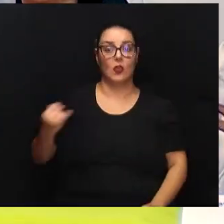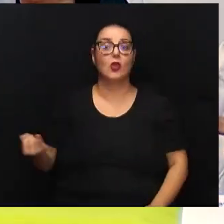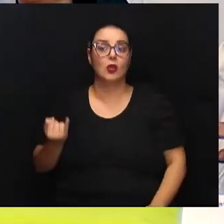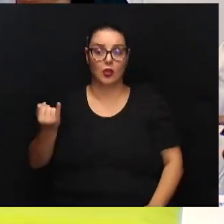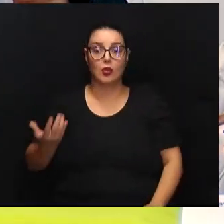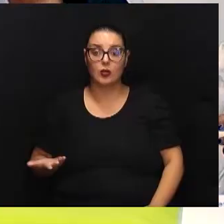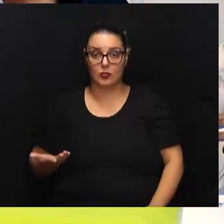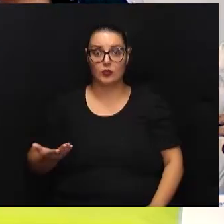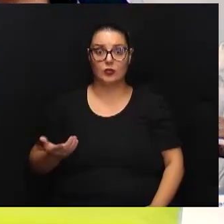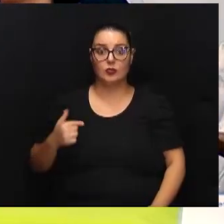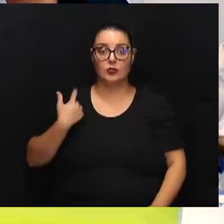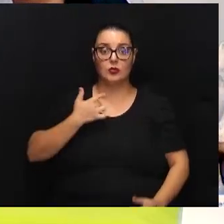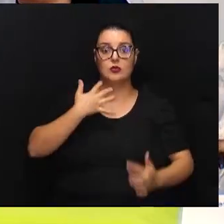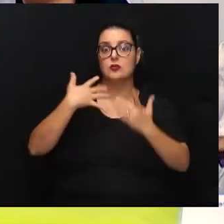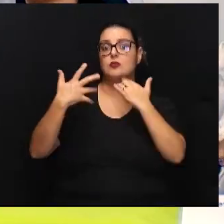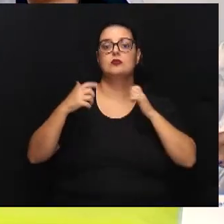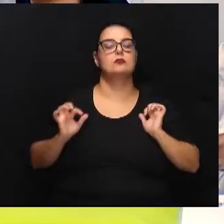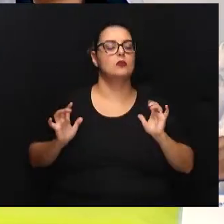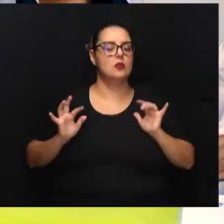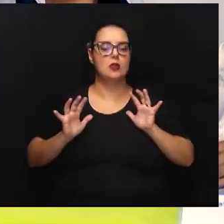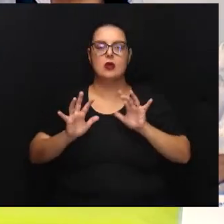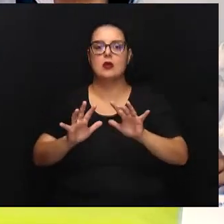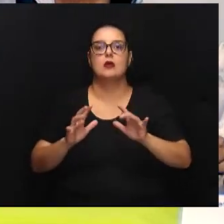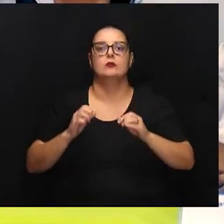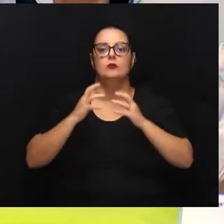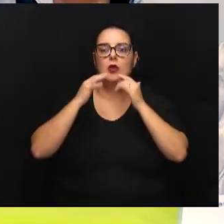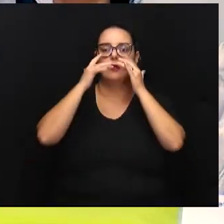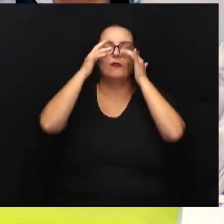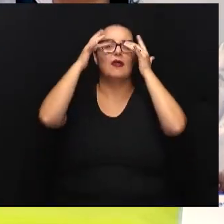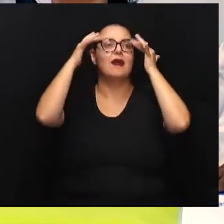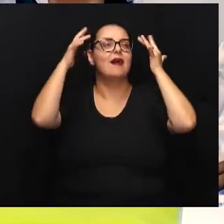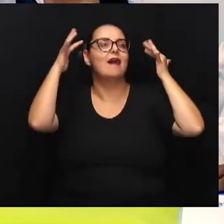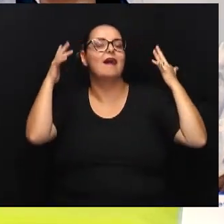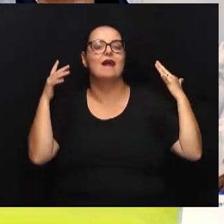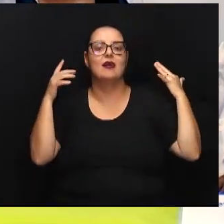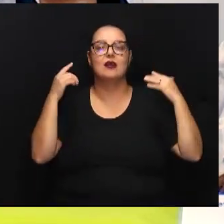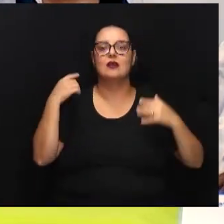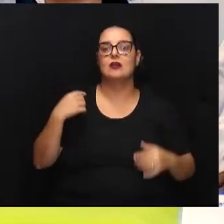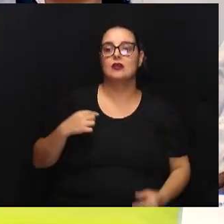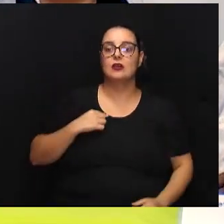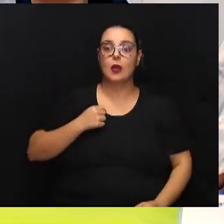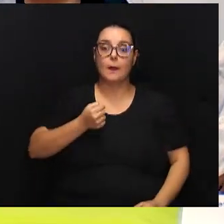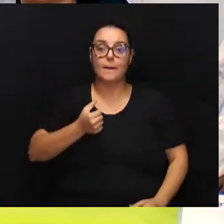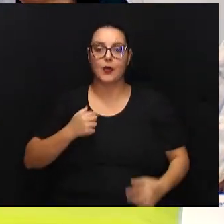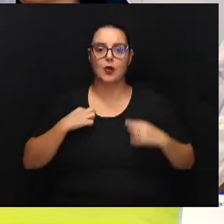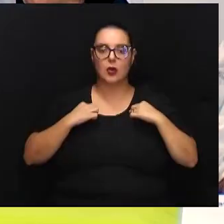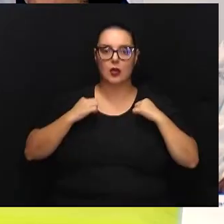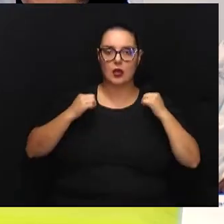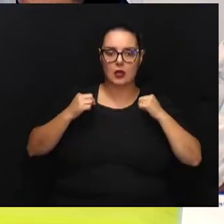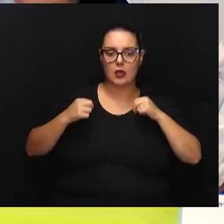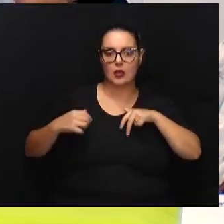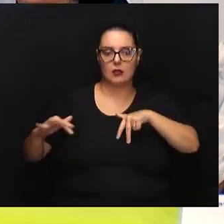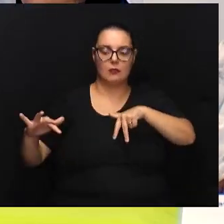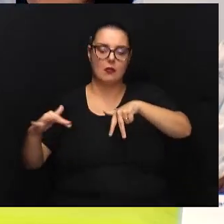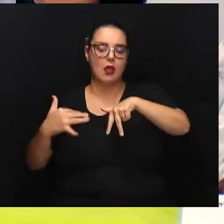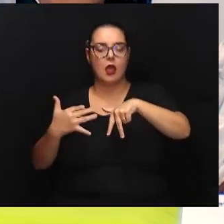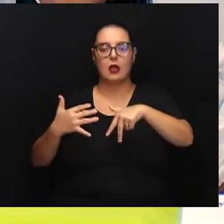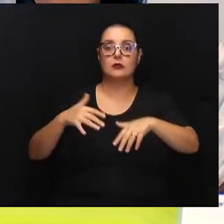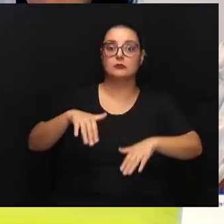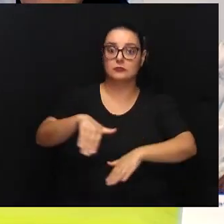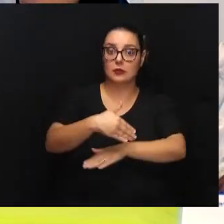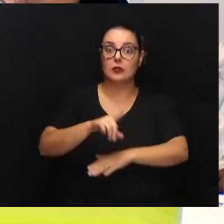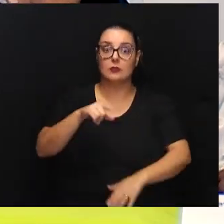nosso glitter, colocar a nossa pouca roupa e ir se mostrar na rua, mas é importante a gente entender que esse também é